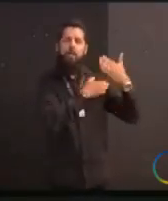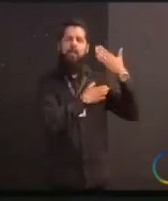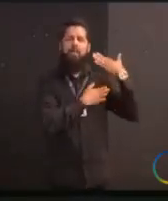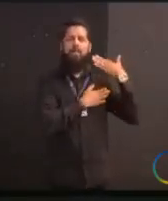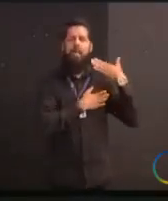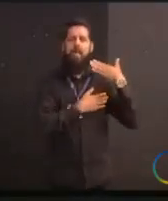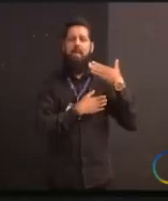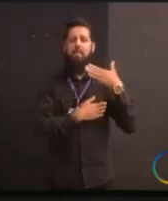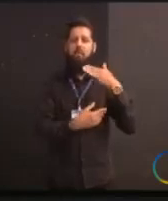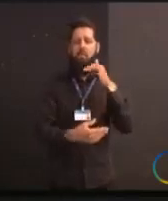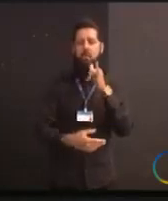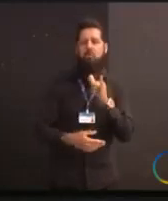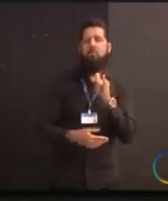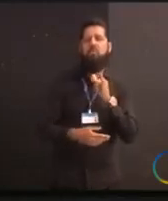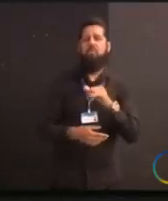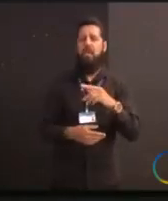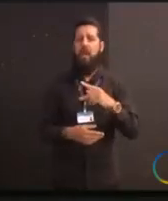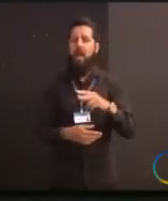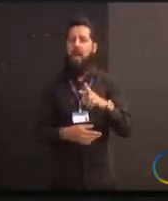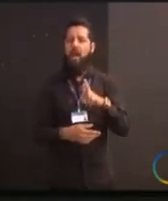palavra. Que